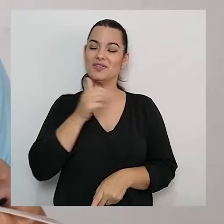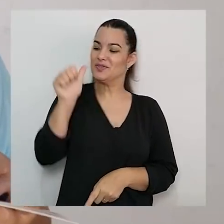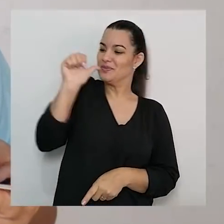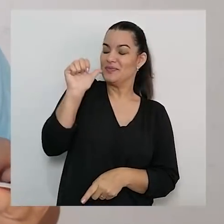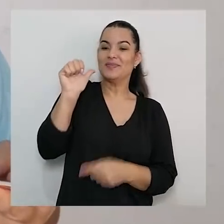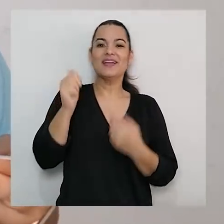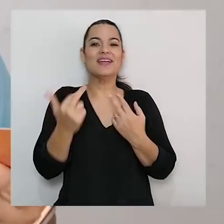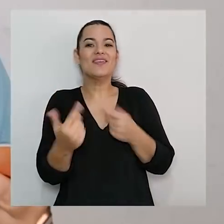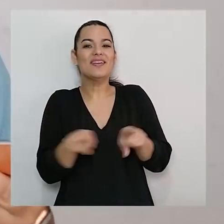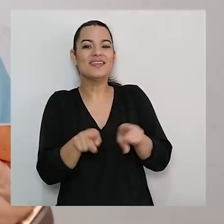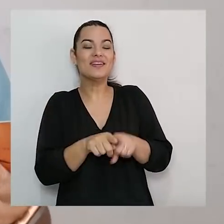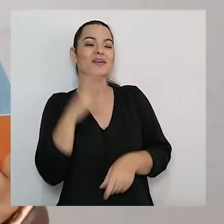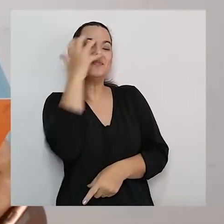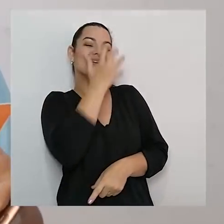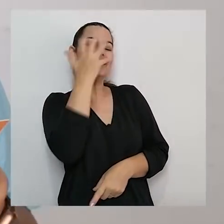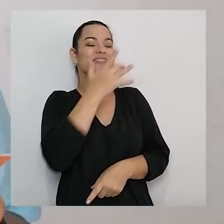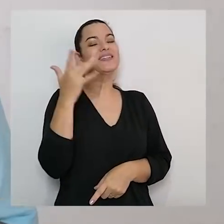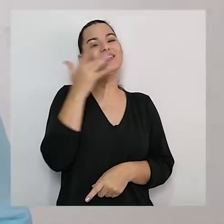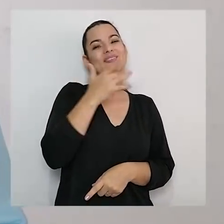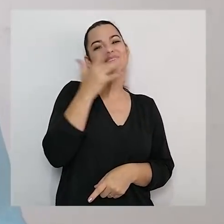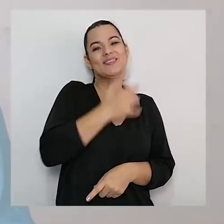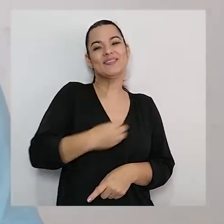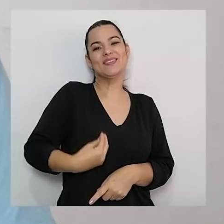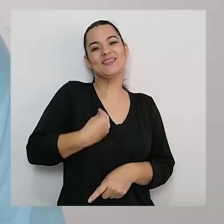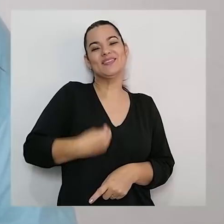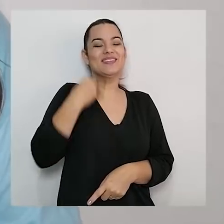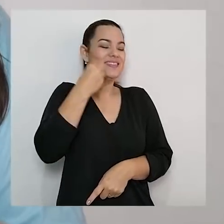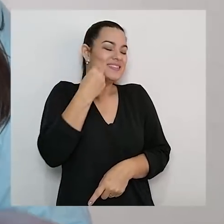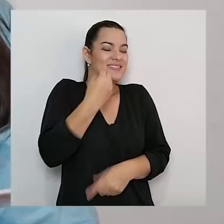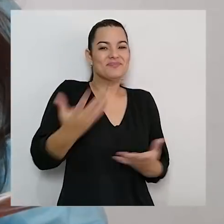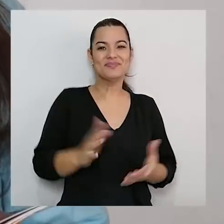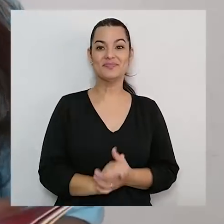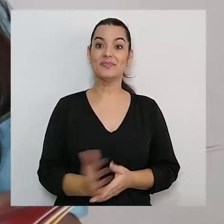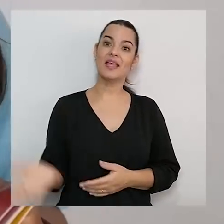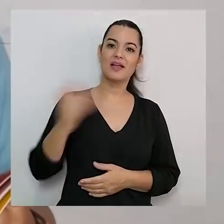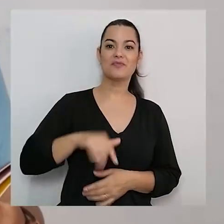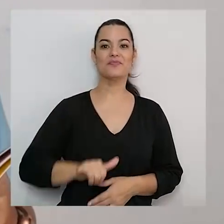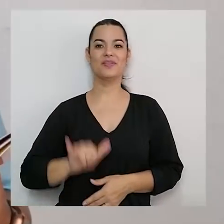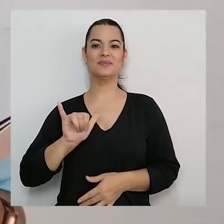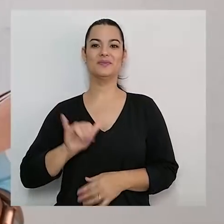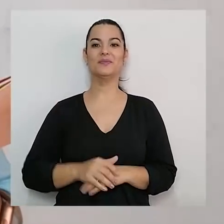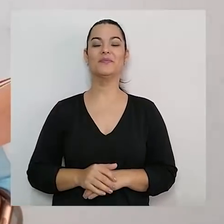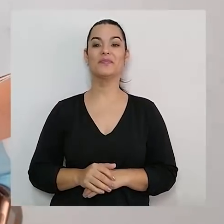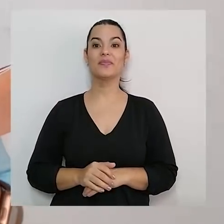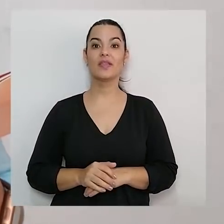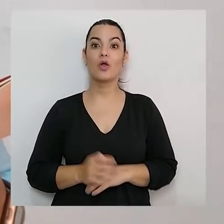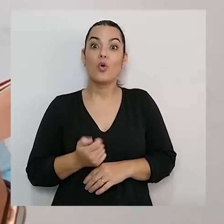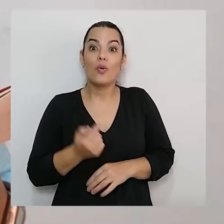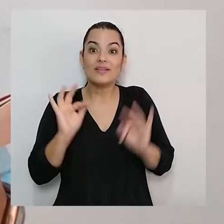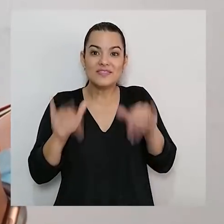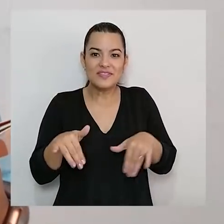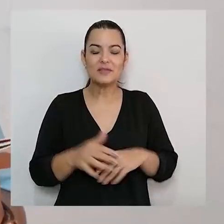é gostoso de viver. Vamos para o Y, quase acabando. Ai,